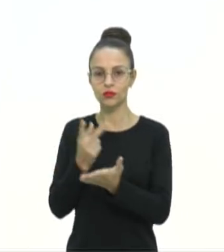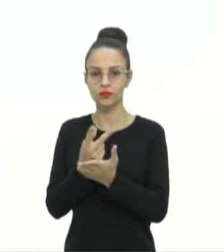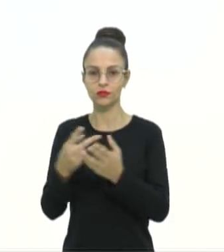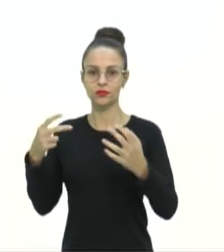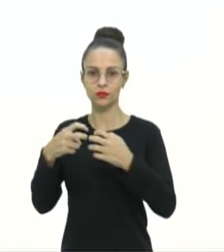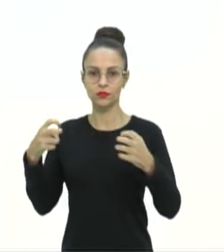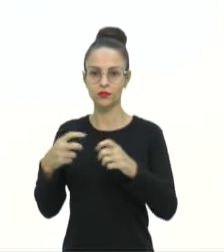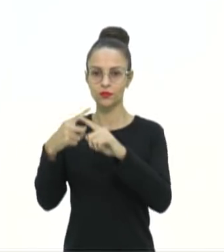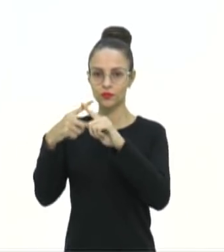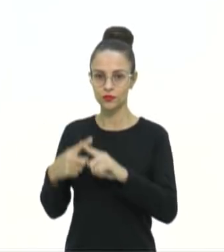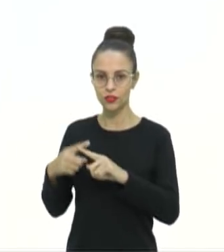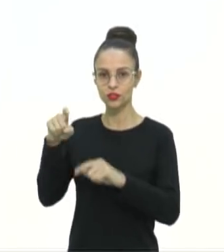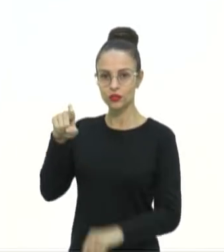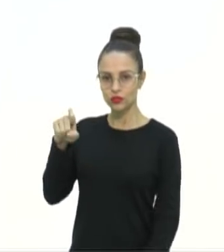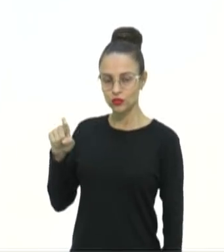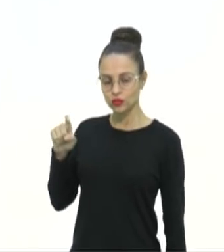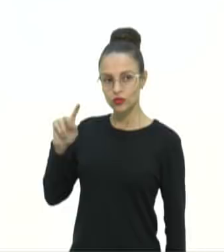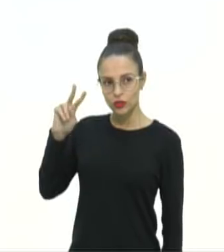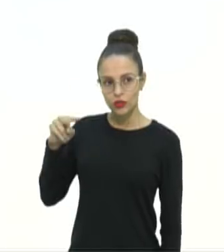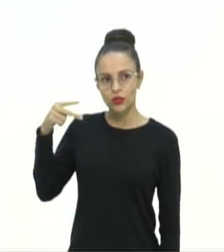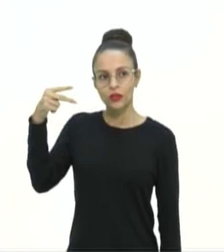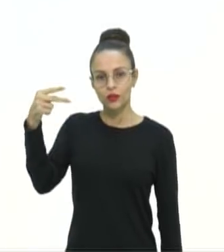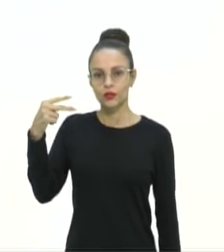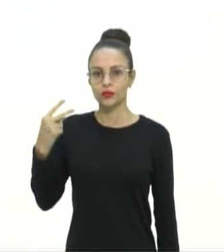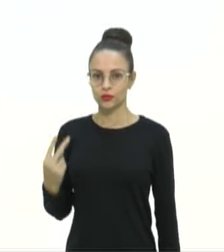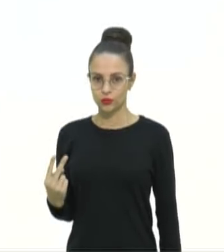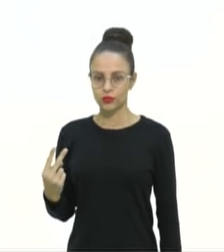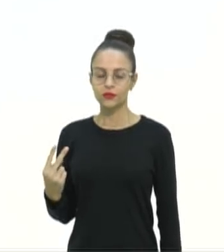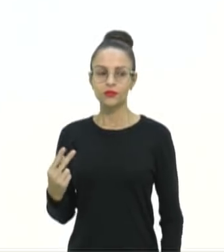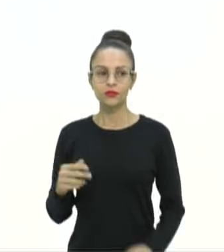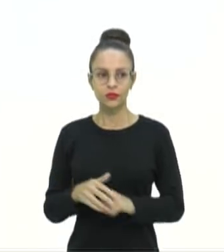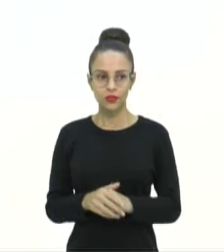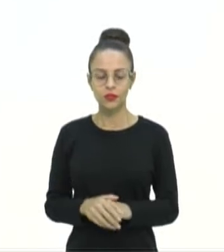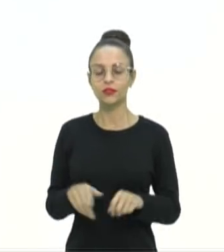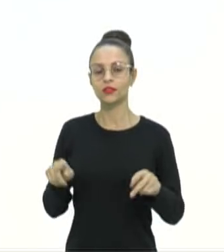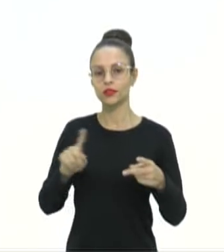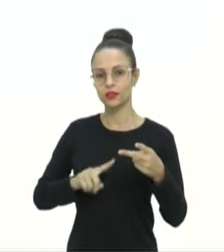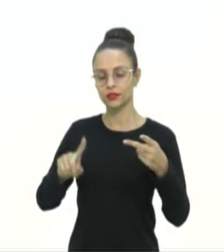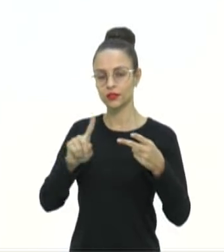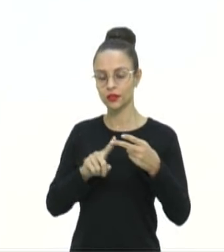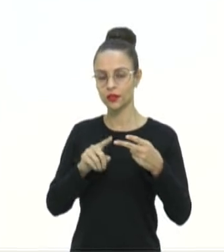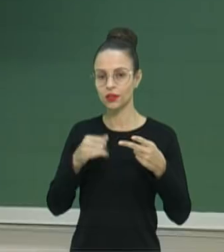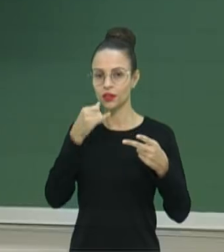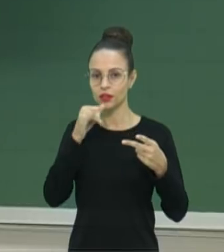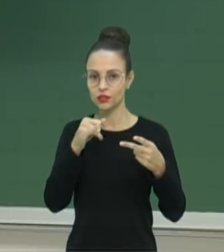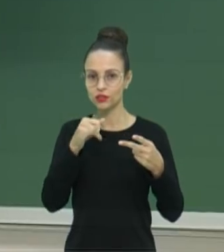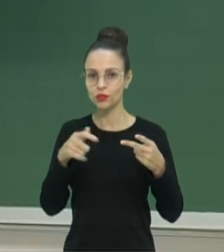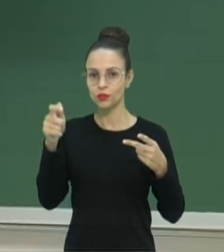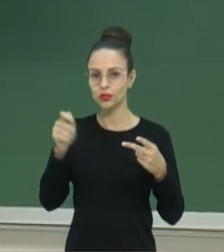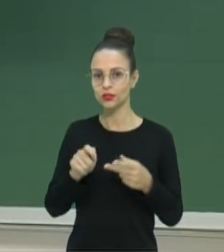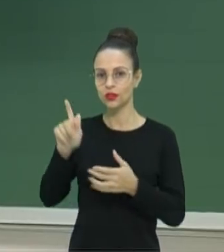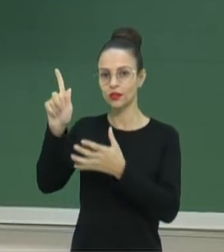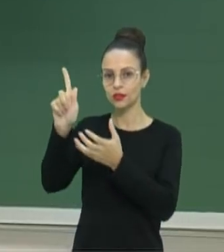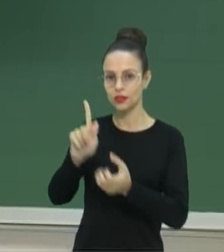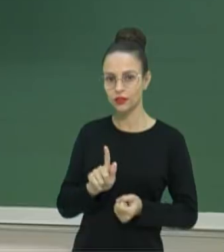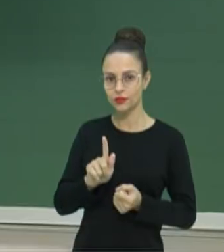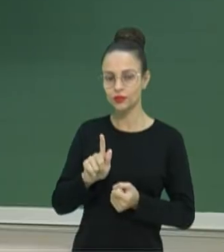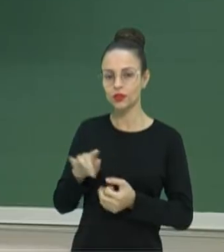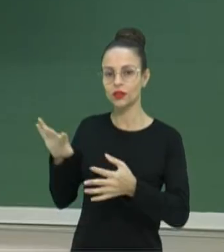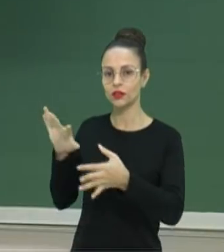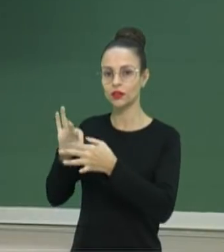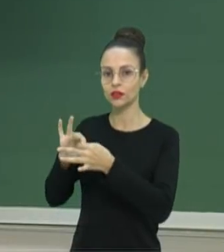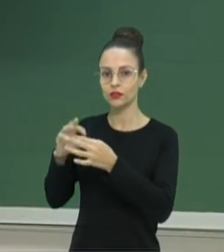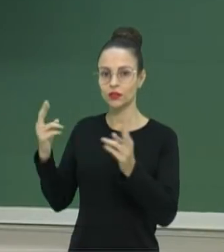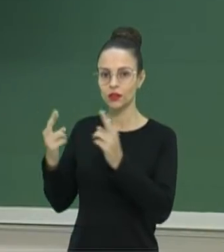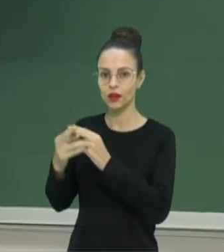a deformação da mola sobre 2. E nós também temos a energia potencial gravitacional, sempre energia associada à altura,